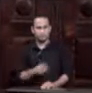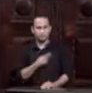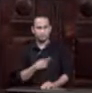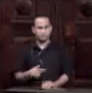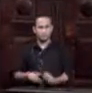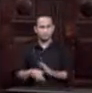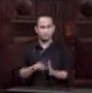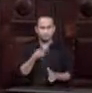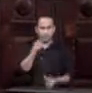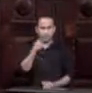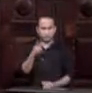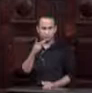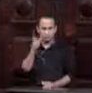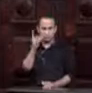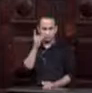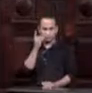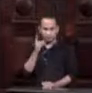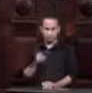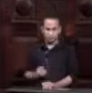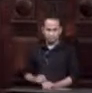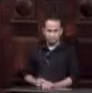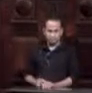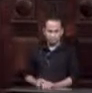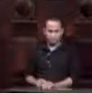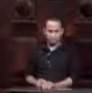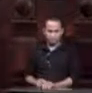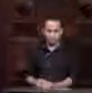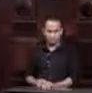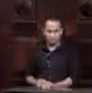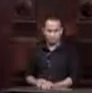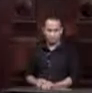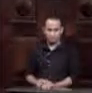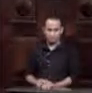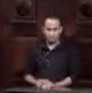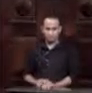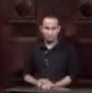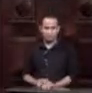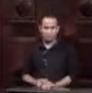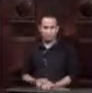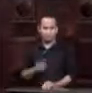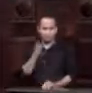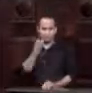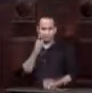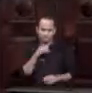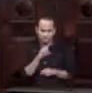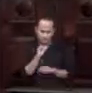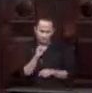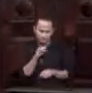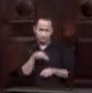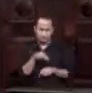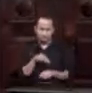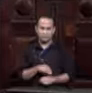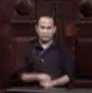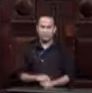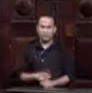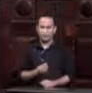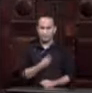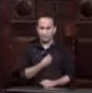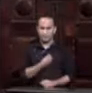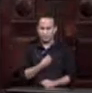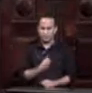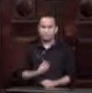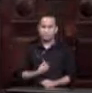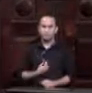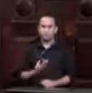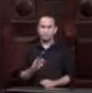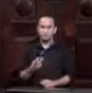ao deputado... Só um minutinho, por dever de ofício, queria citar aqui a presença do deputado federal Pedro